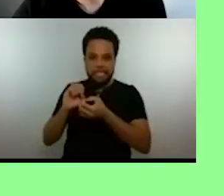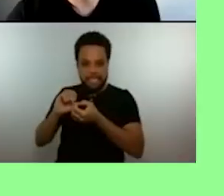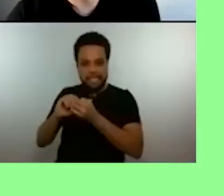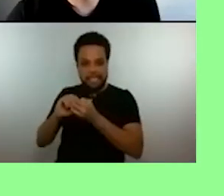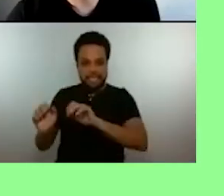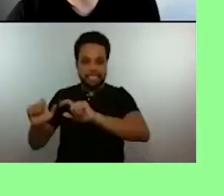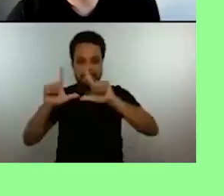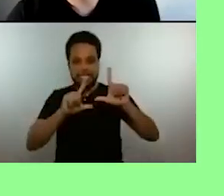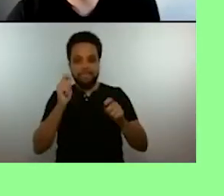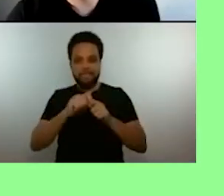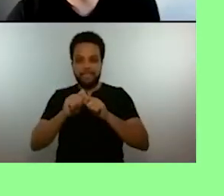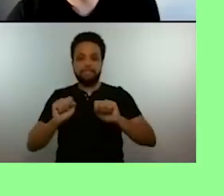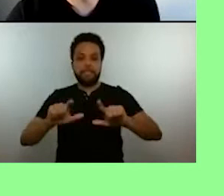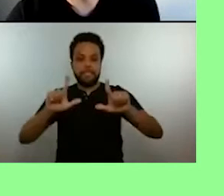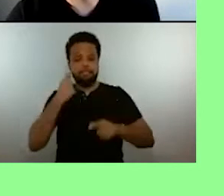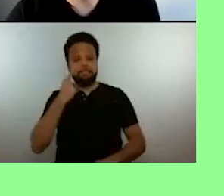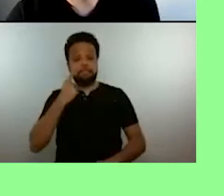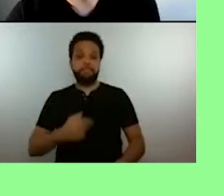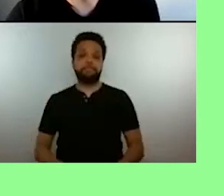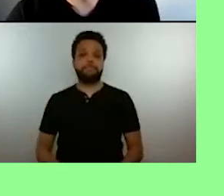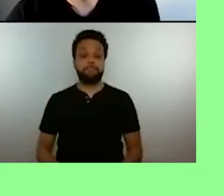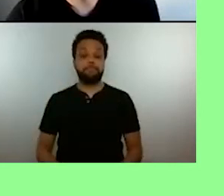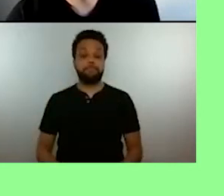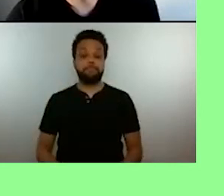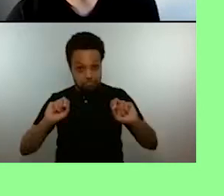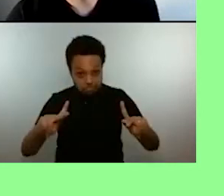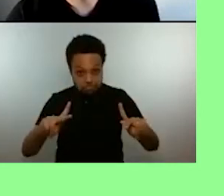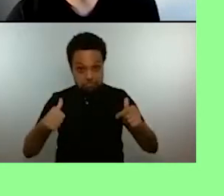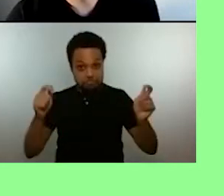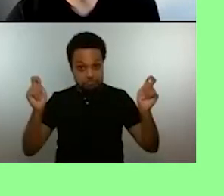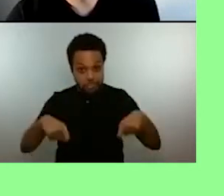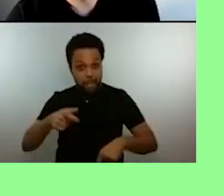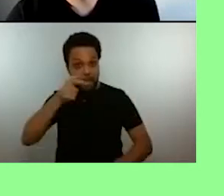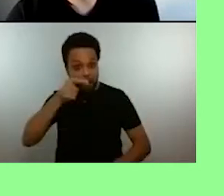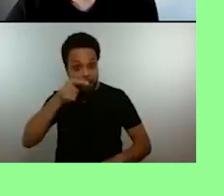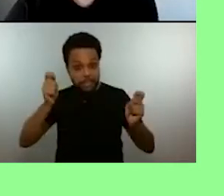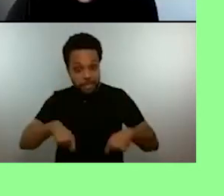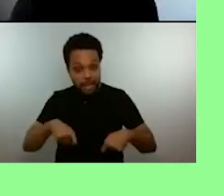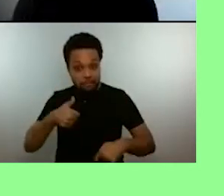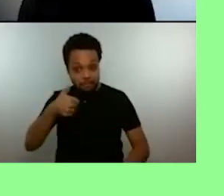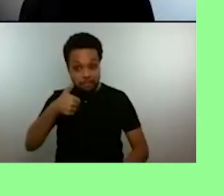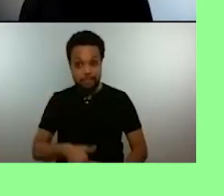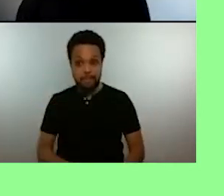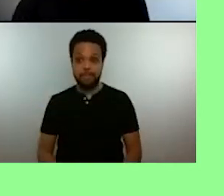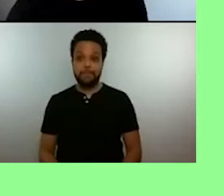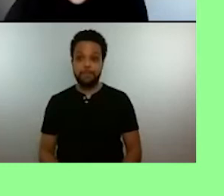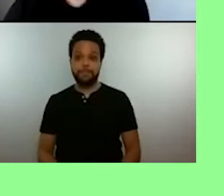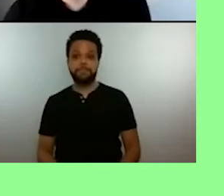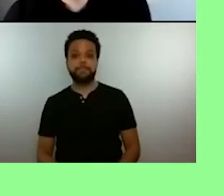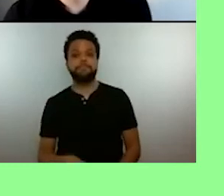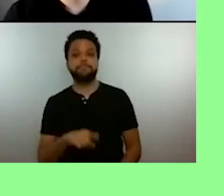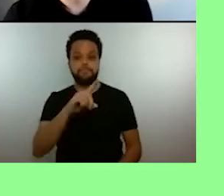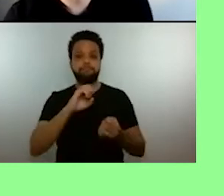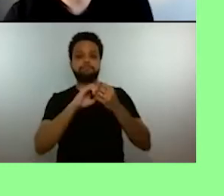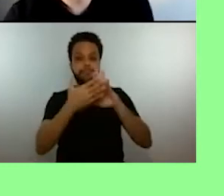Foi? Isso. esse slide é justamente